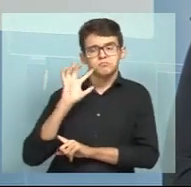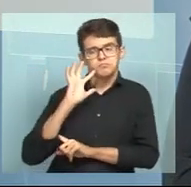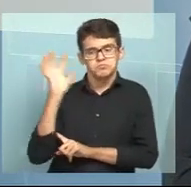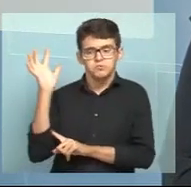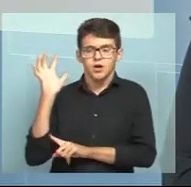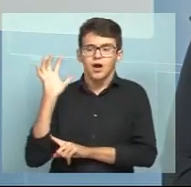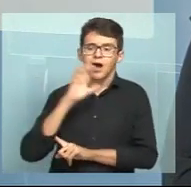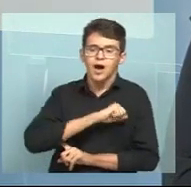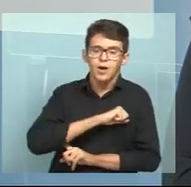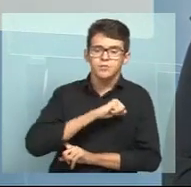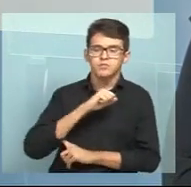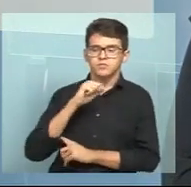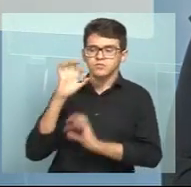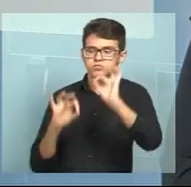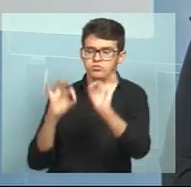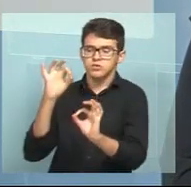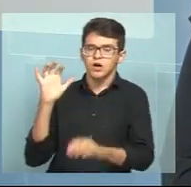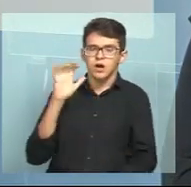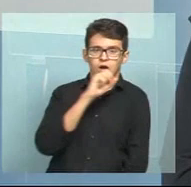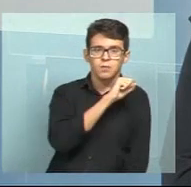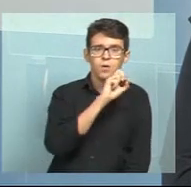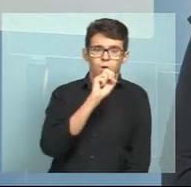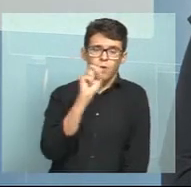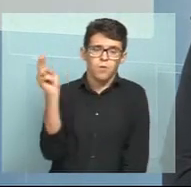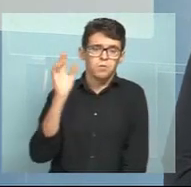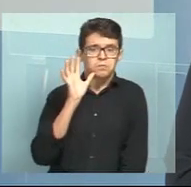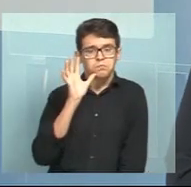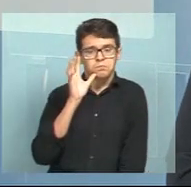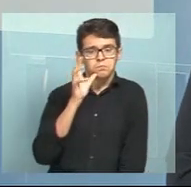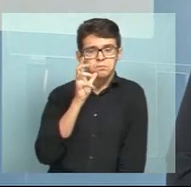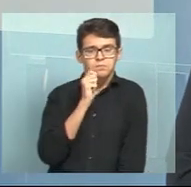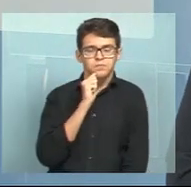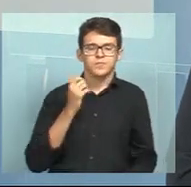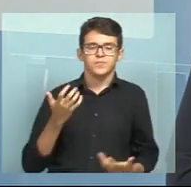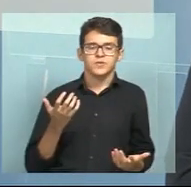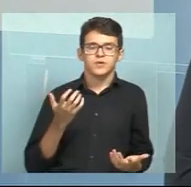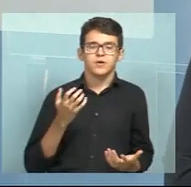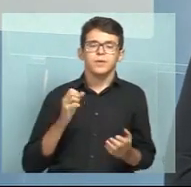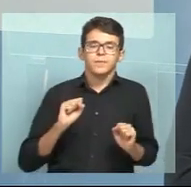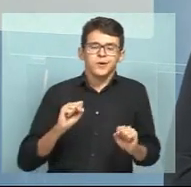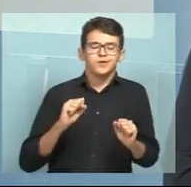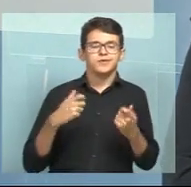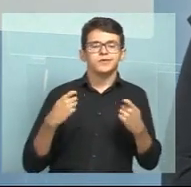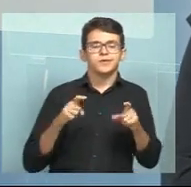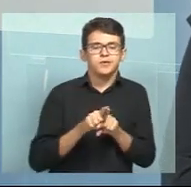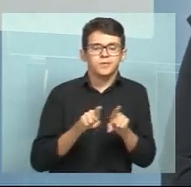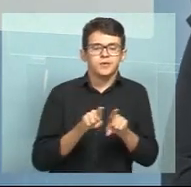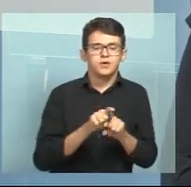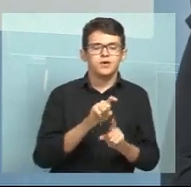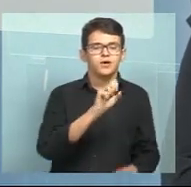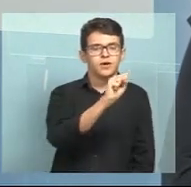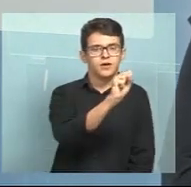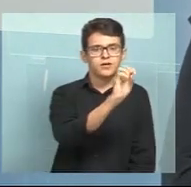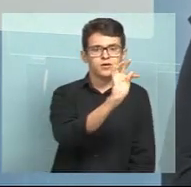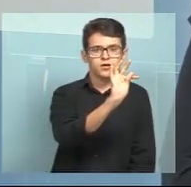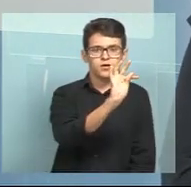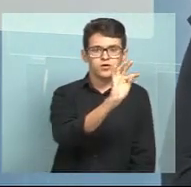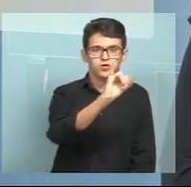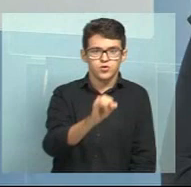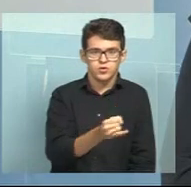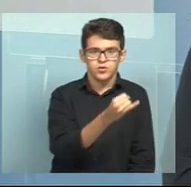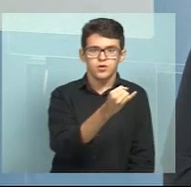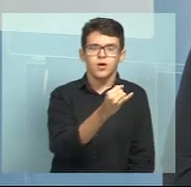perde qualquer coisa no Tribunal Regional Federal e vai ter que ir ou para o STJ, primeiro para o SPJ e depois para o STF,